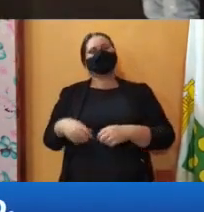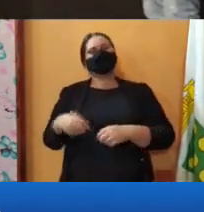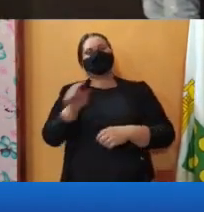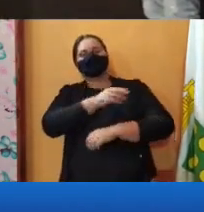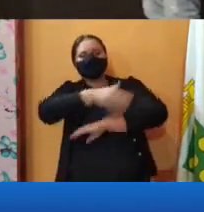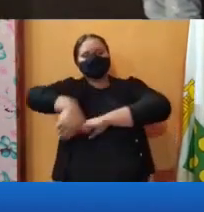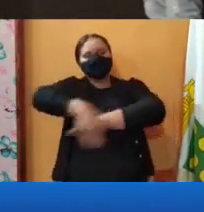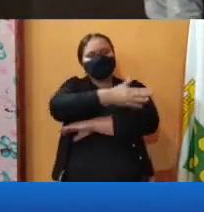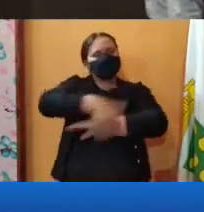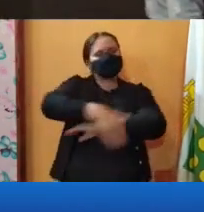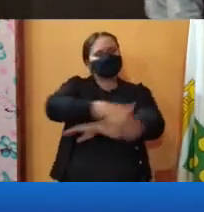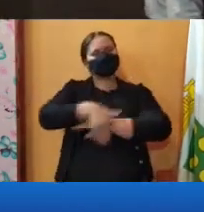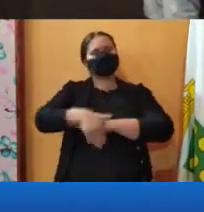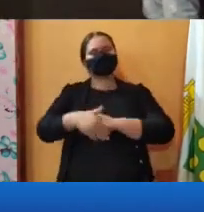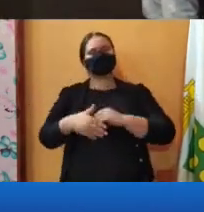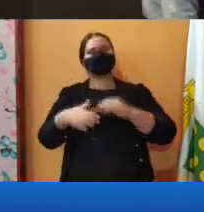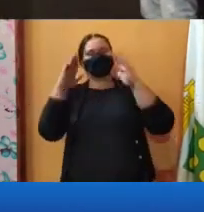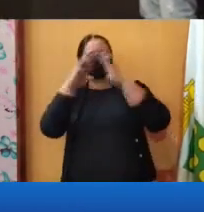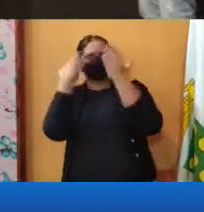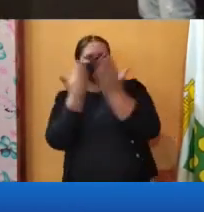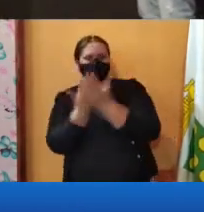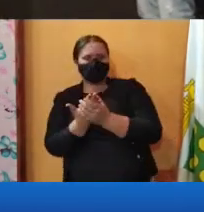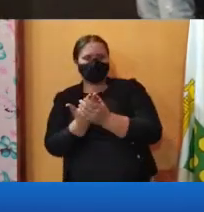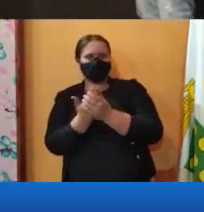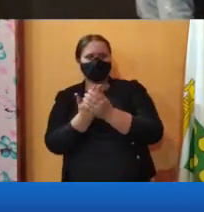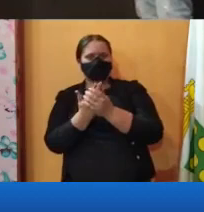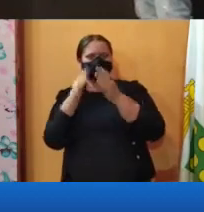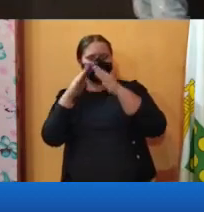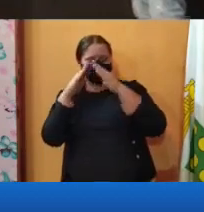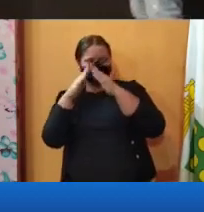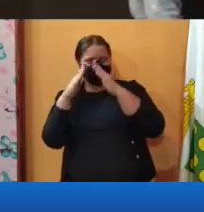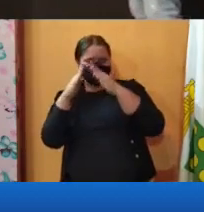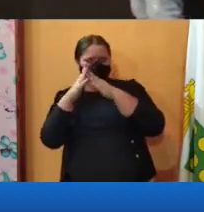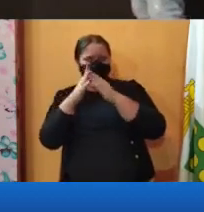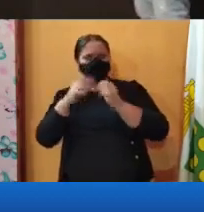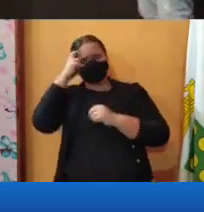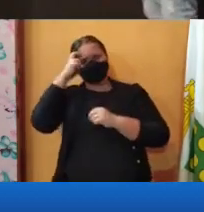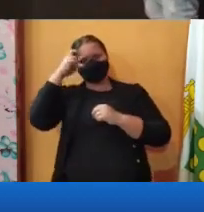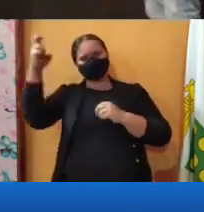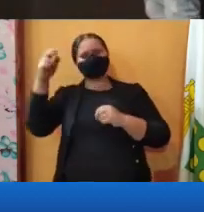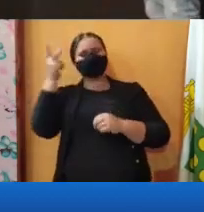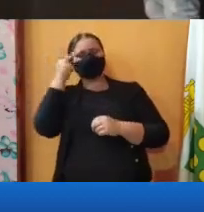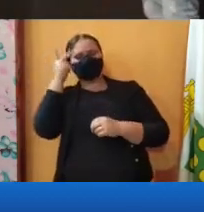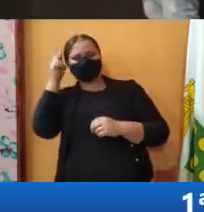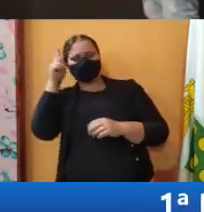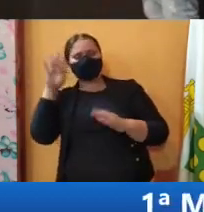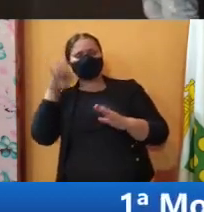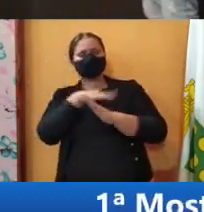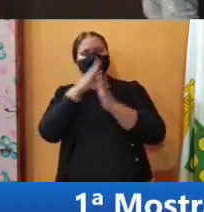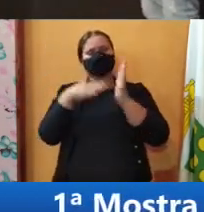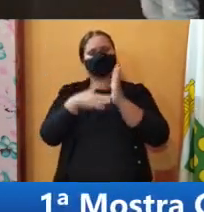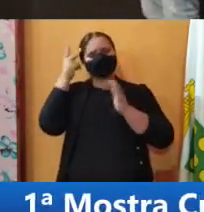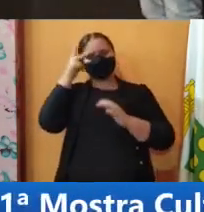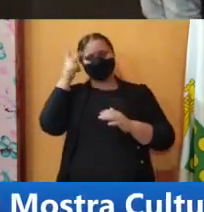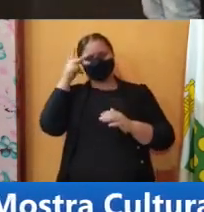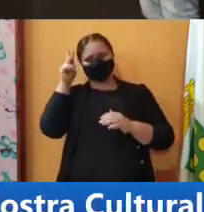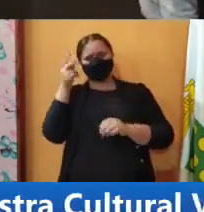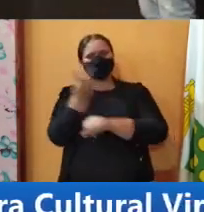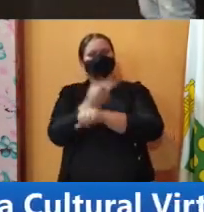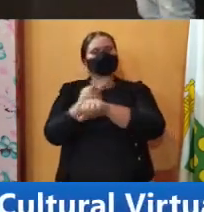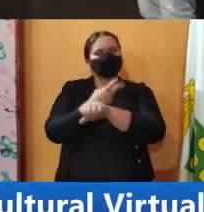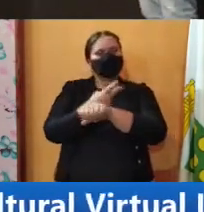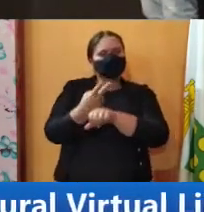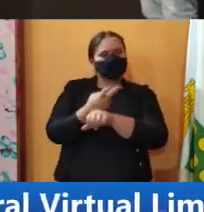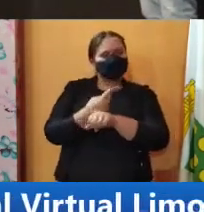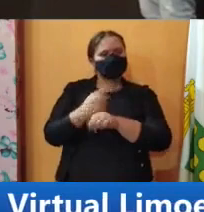uma casa da cultura, da história, de toda a história que Limoeiro conta, e você vai procurar a